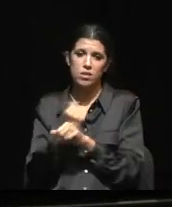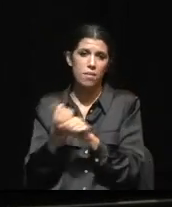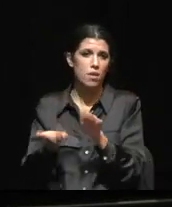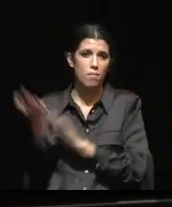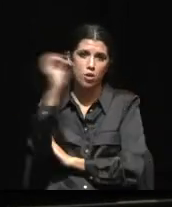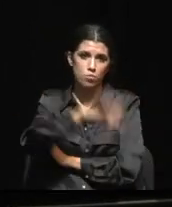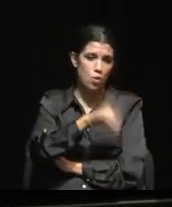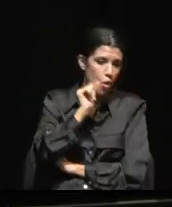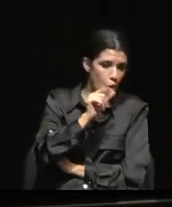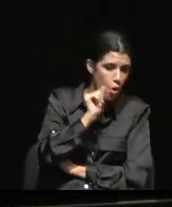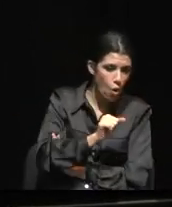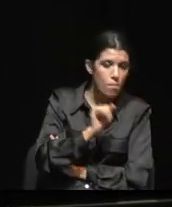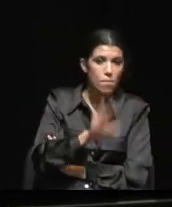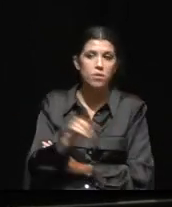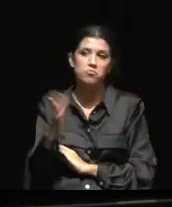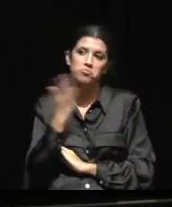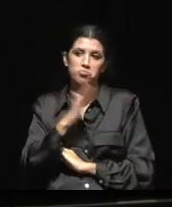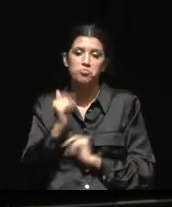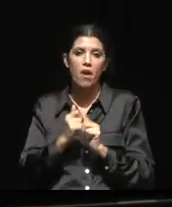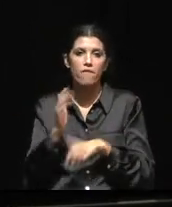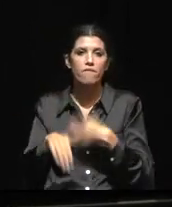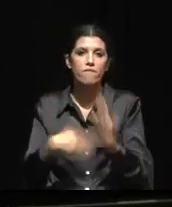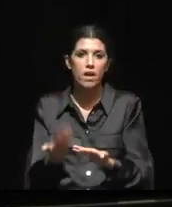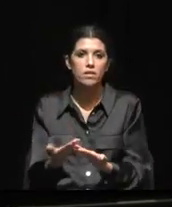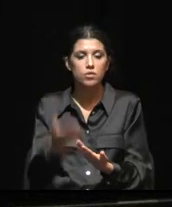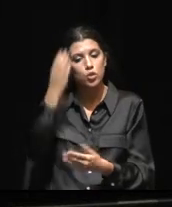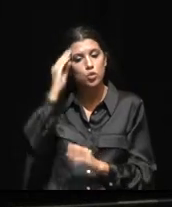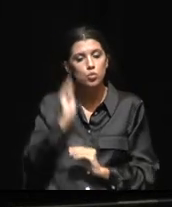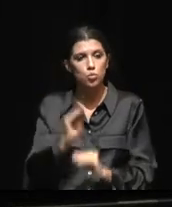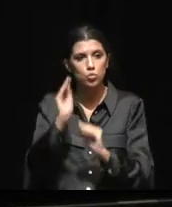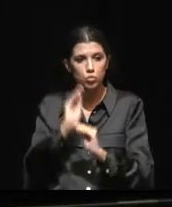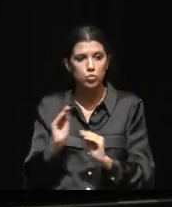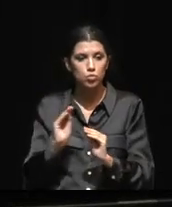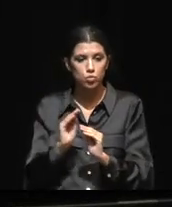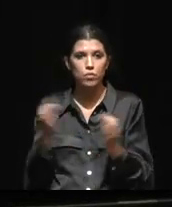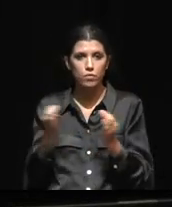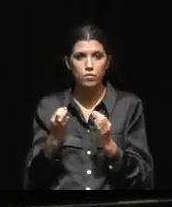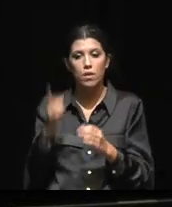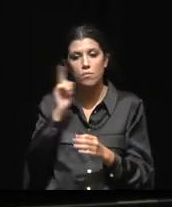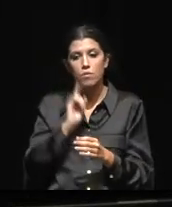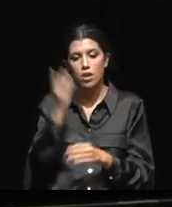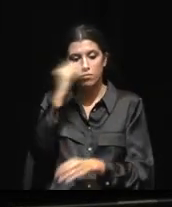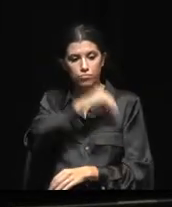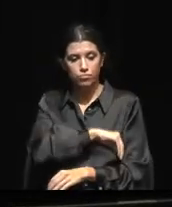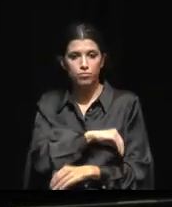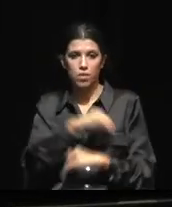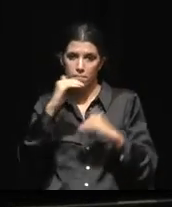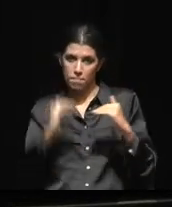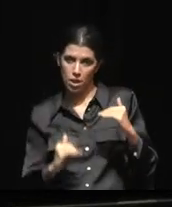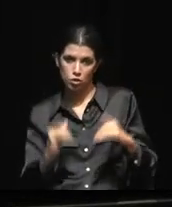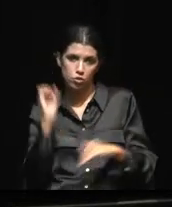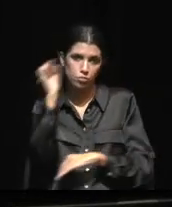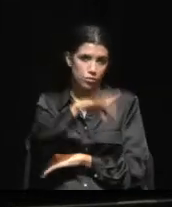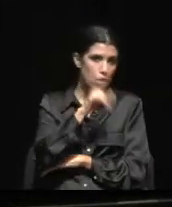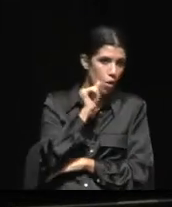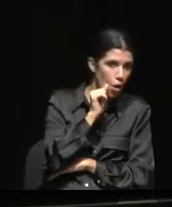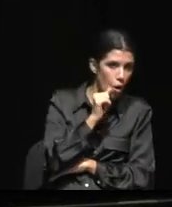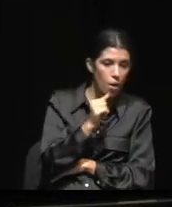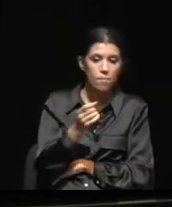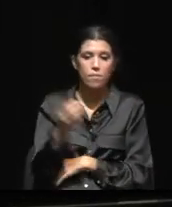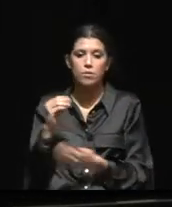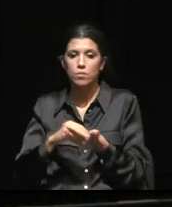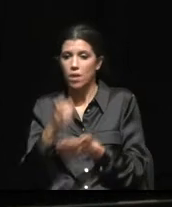com elas apesar dos notáveis avanços ao nível das qualificações e que elas continuam a receber menos que os homens a ser mais vulneráveis à